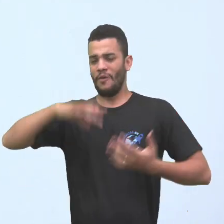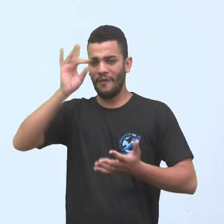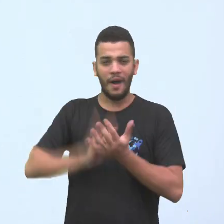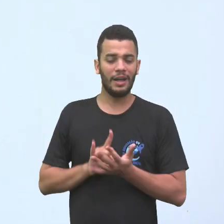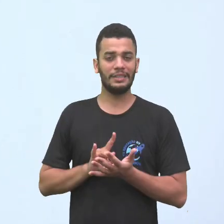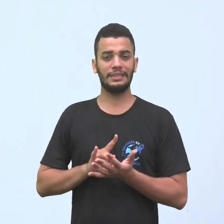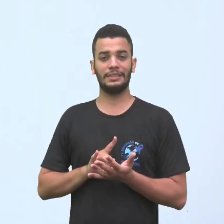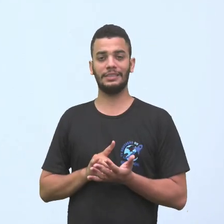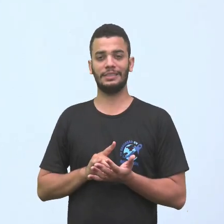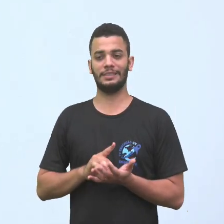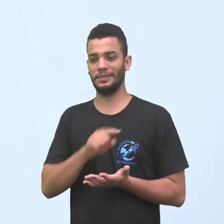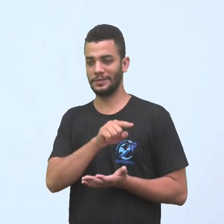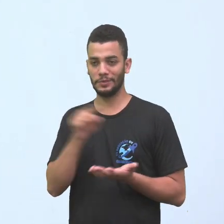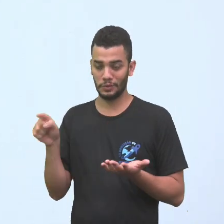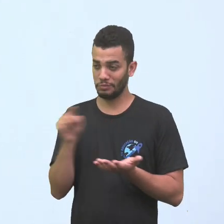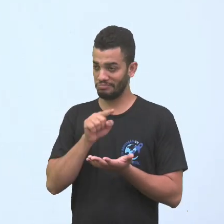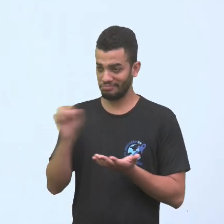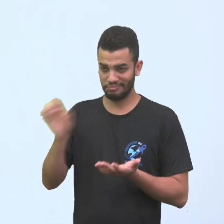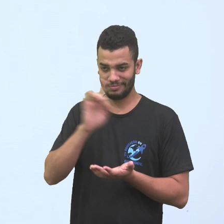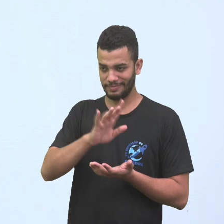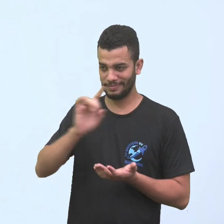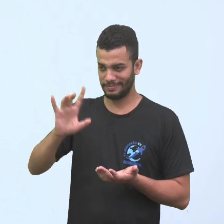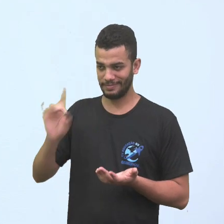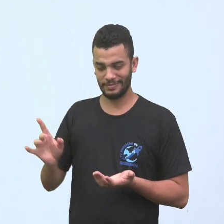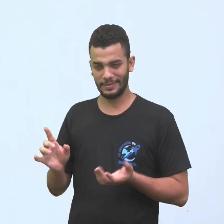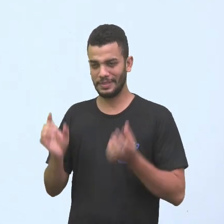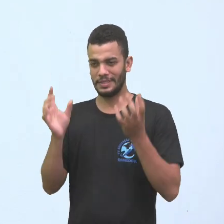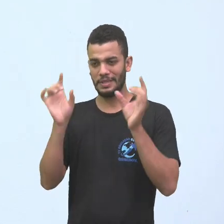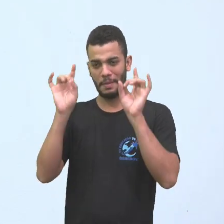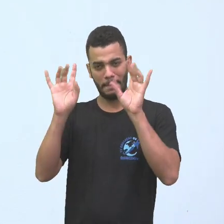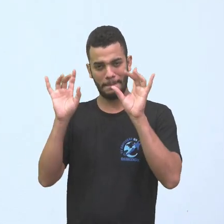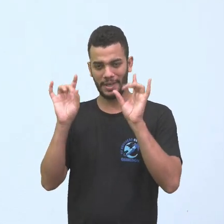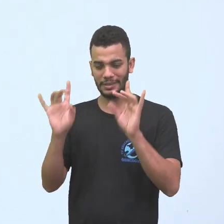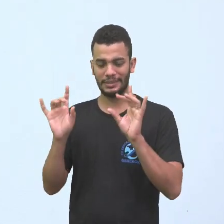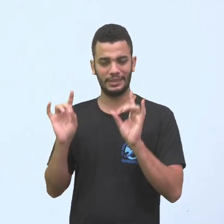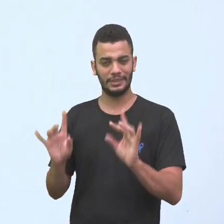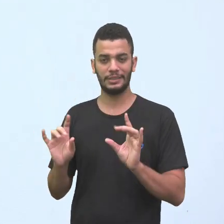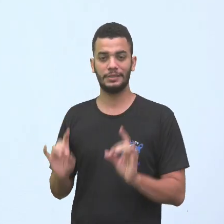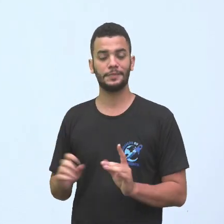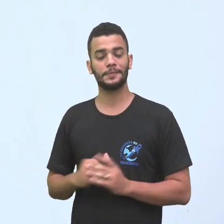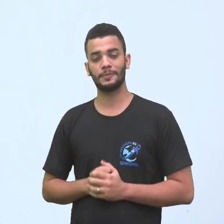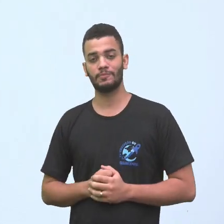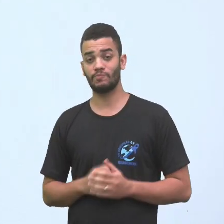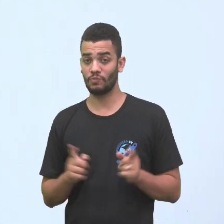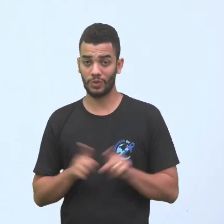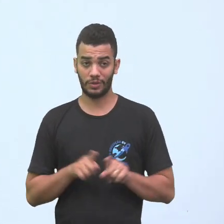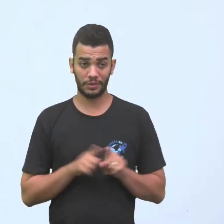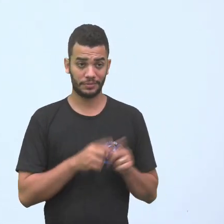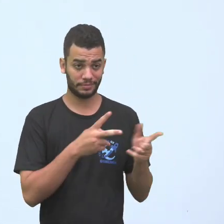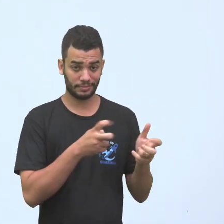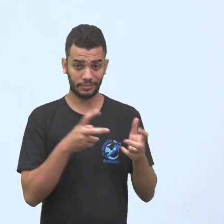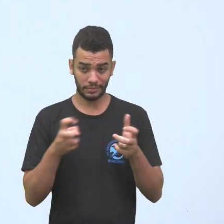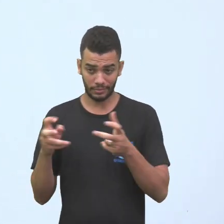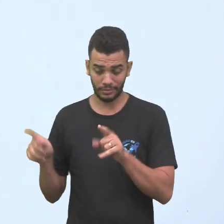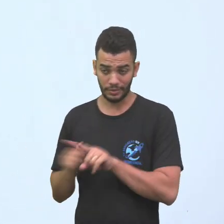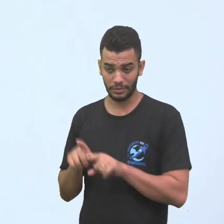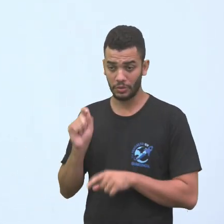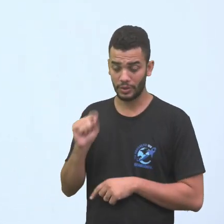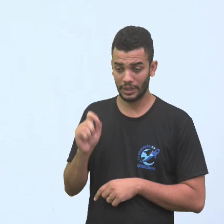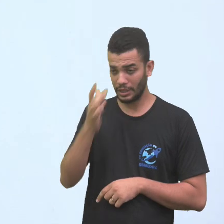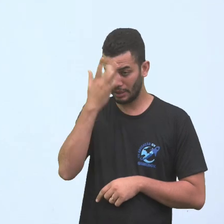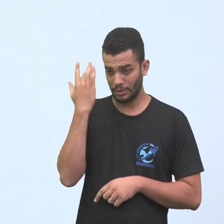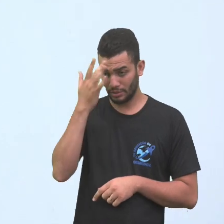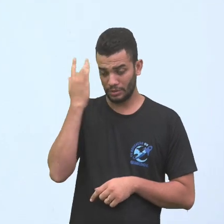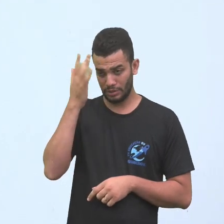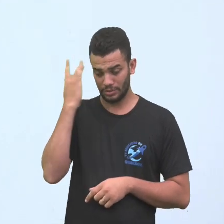ter vocês junto conosco. E eu vejo pessoas que já poderiam ter aposentado dizer para mim, falando assim,